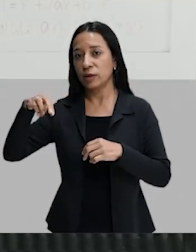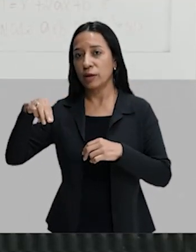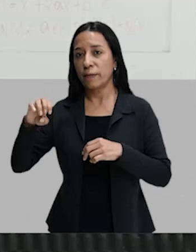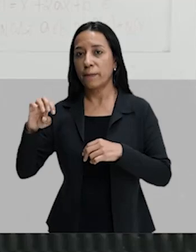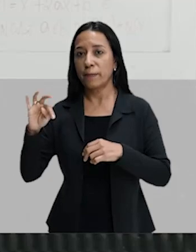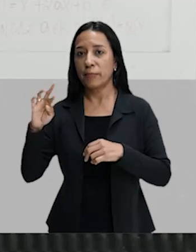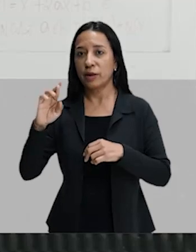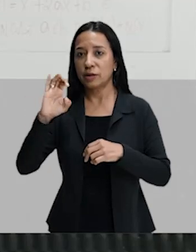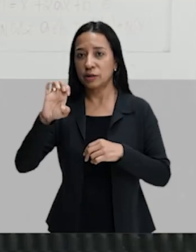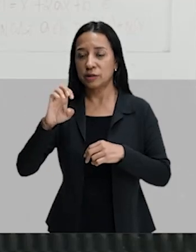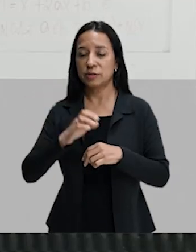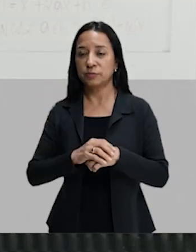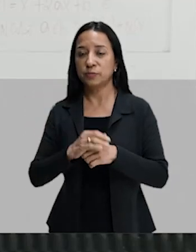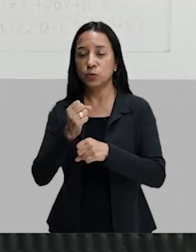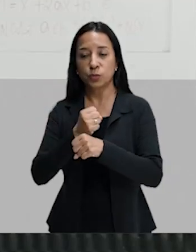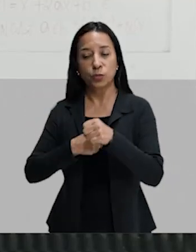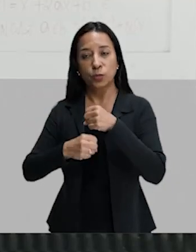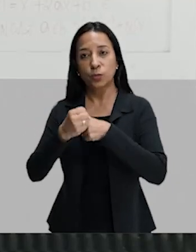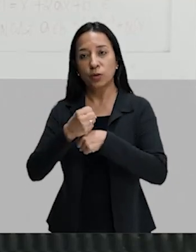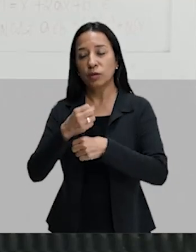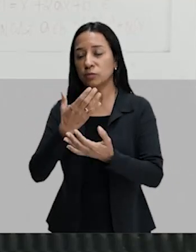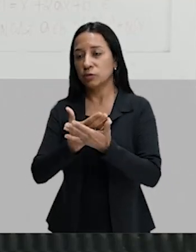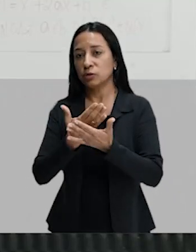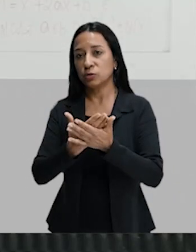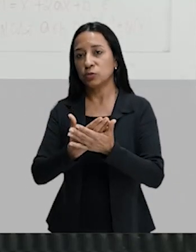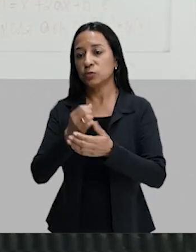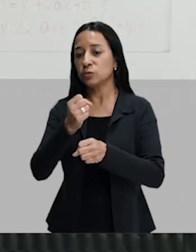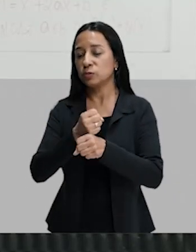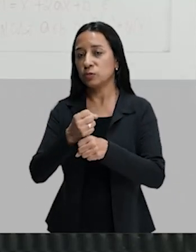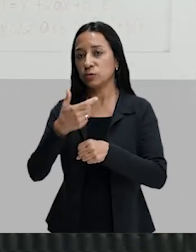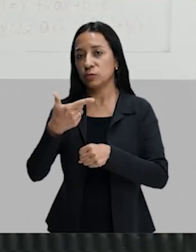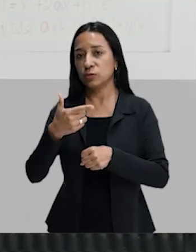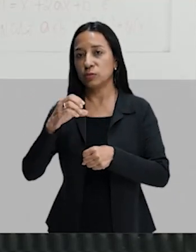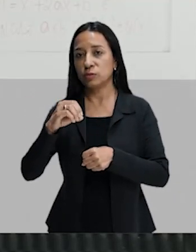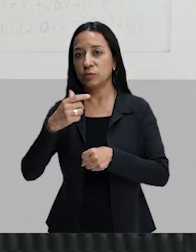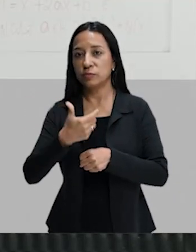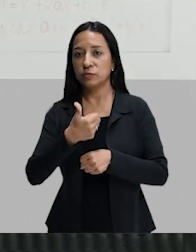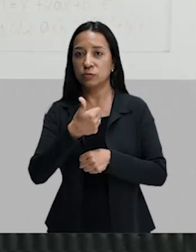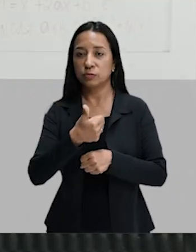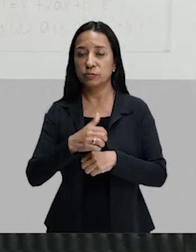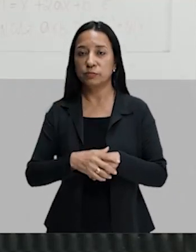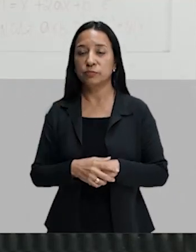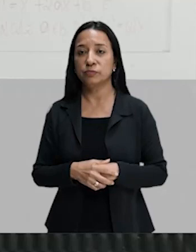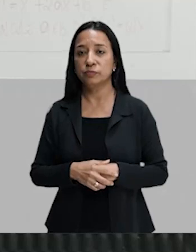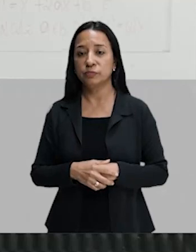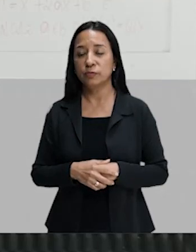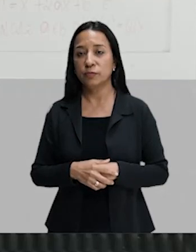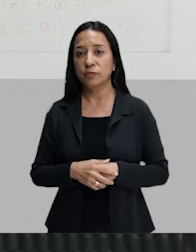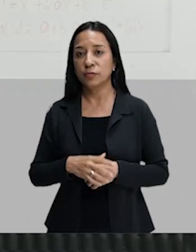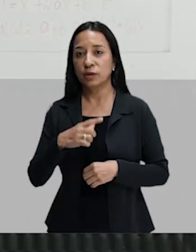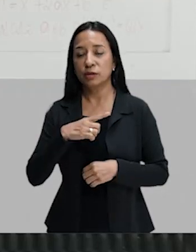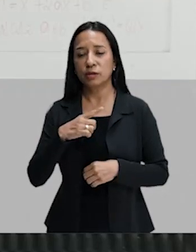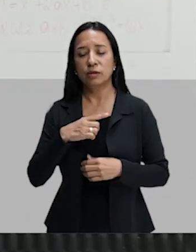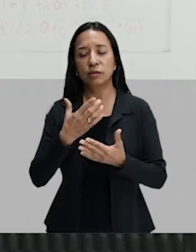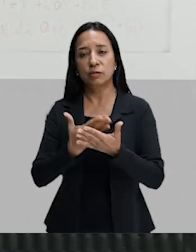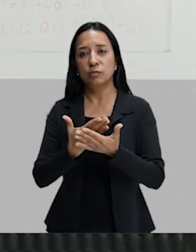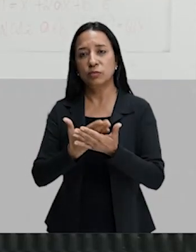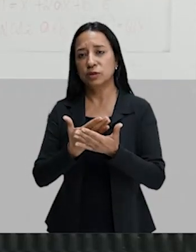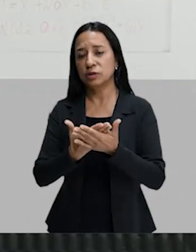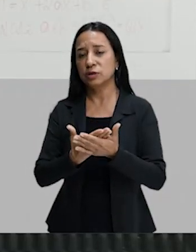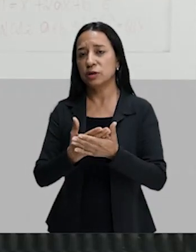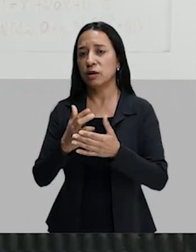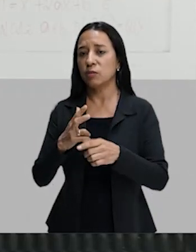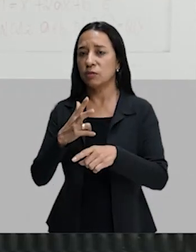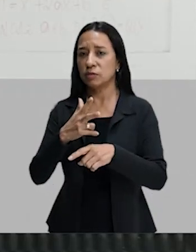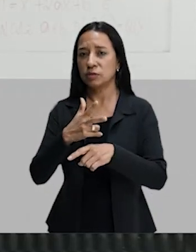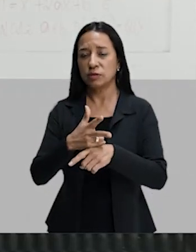período aí do ano letivo de 2021. Turminha, já falou aqui nós temos já aula gravada sobre polinômio,